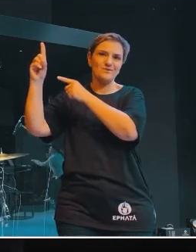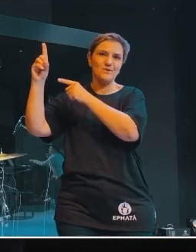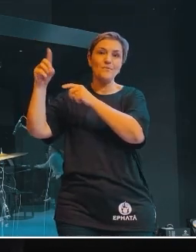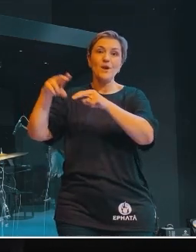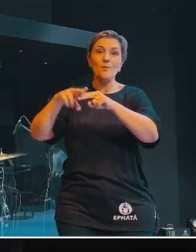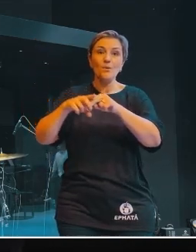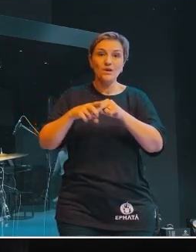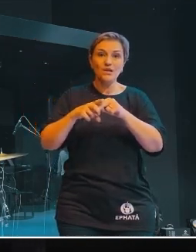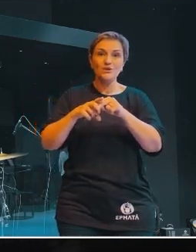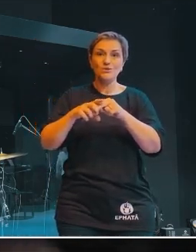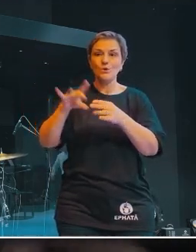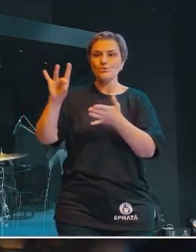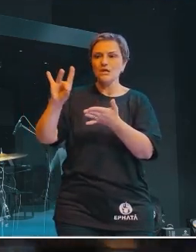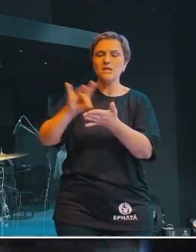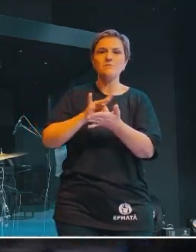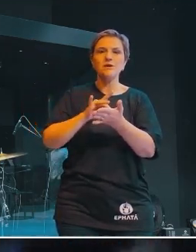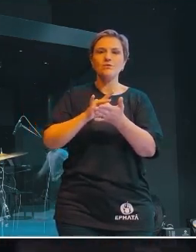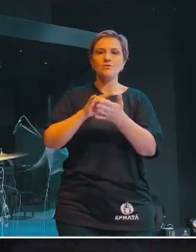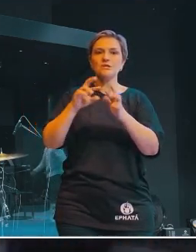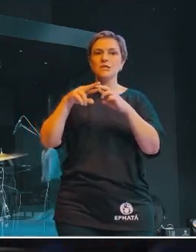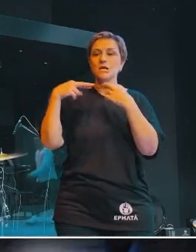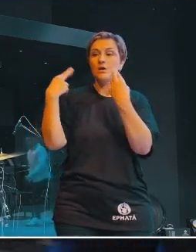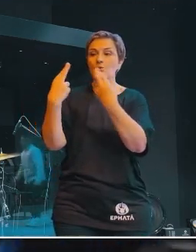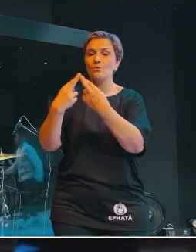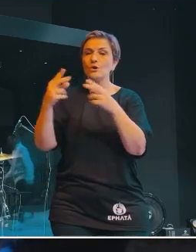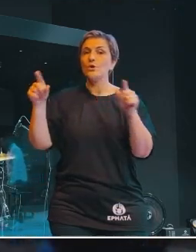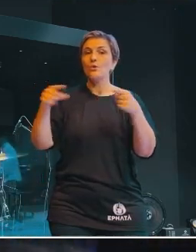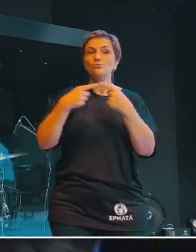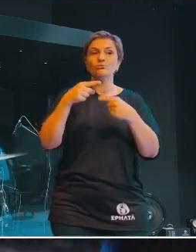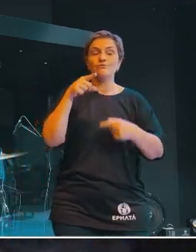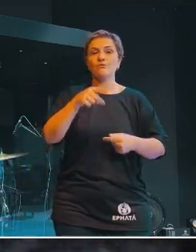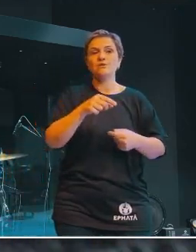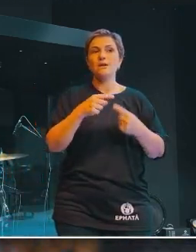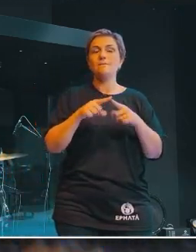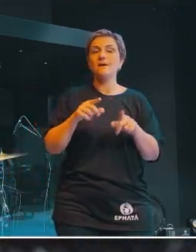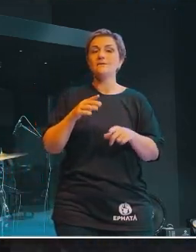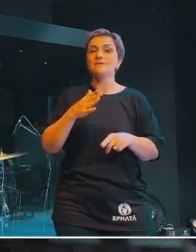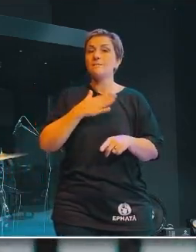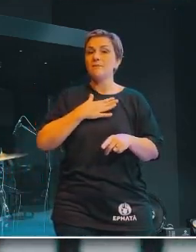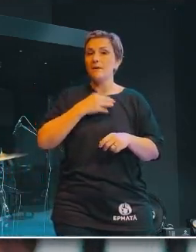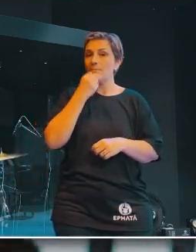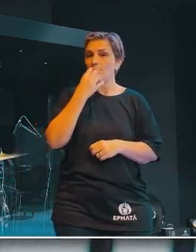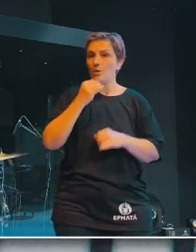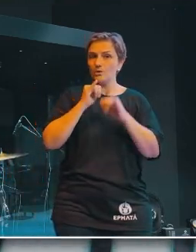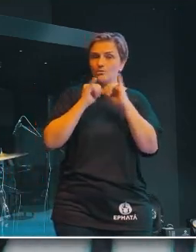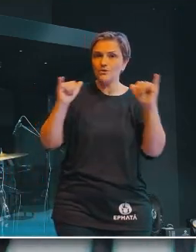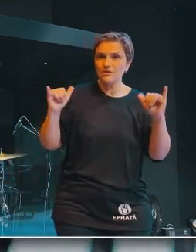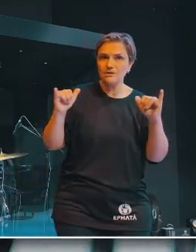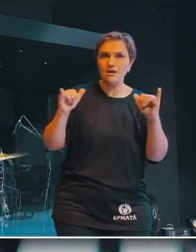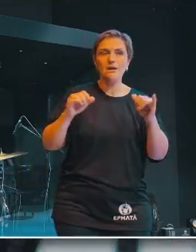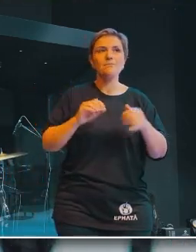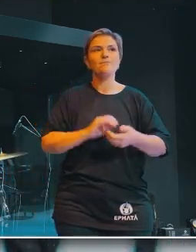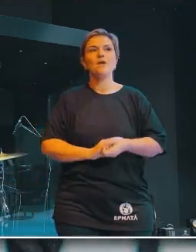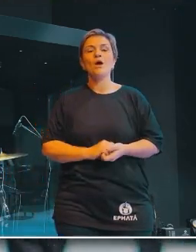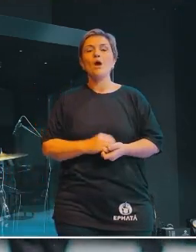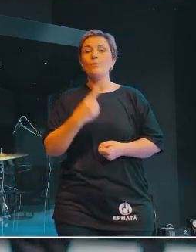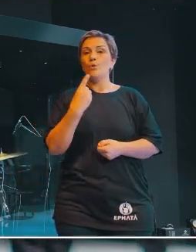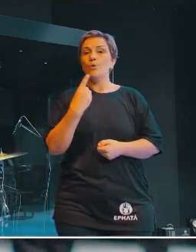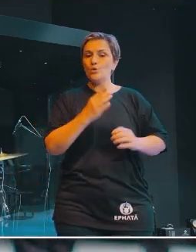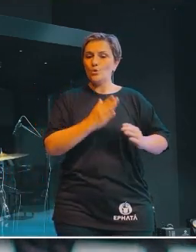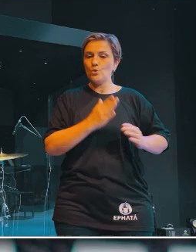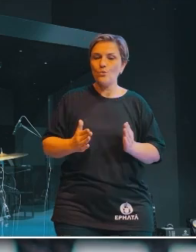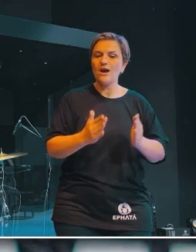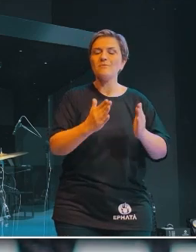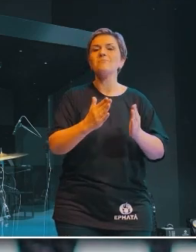reúnem contra você. Mas eu tenho uma boa notícia para te dar. Por um caminho,